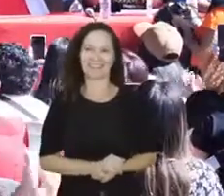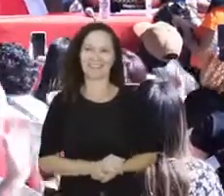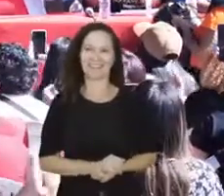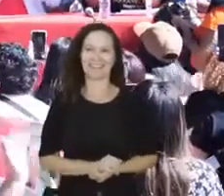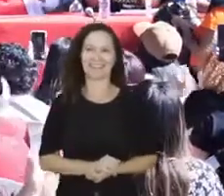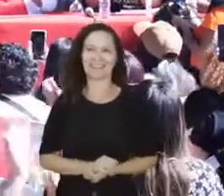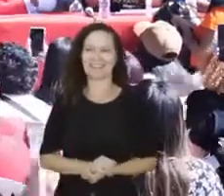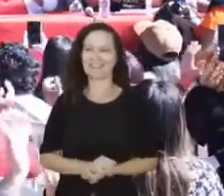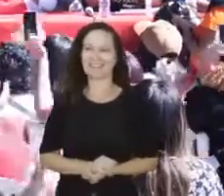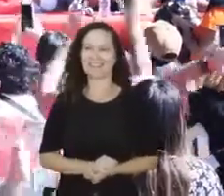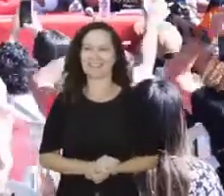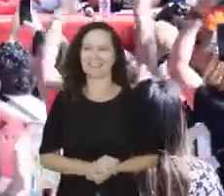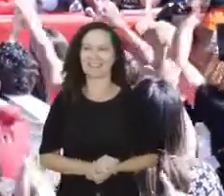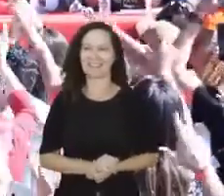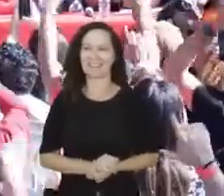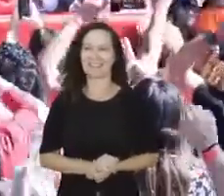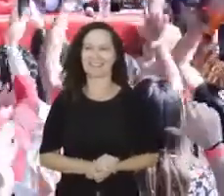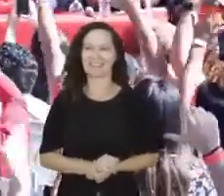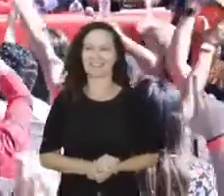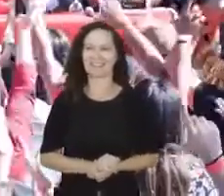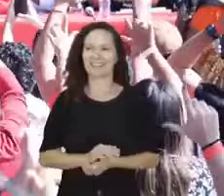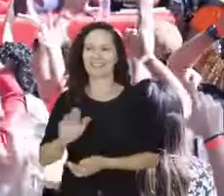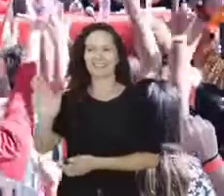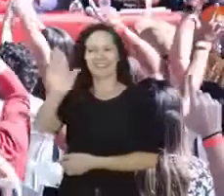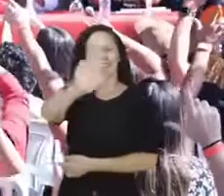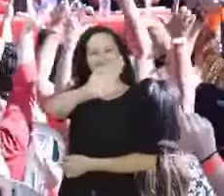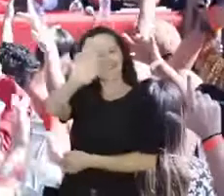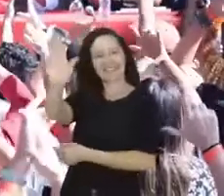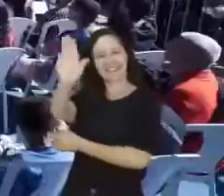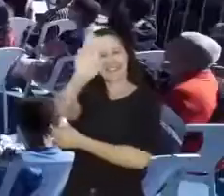Lula! Lula!